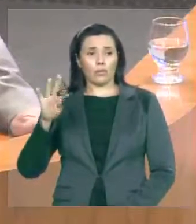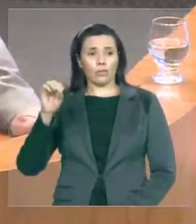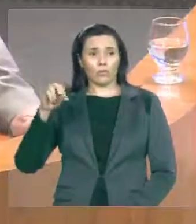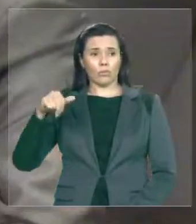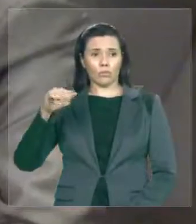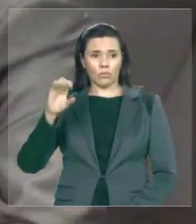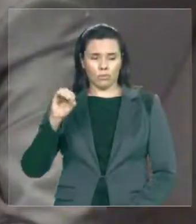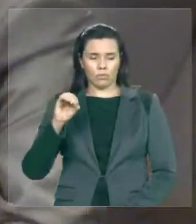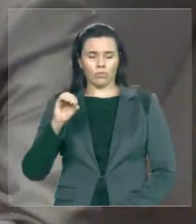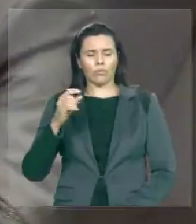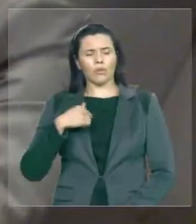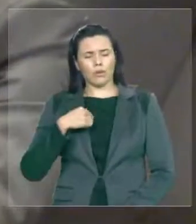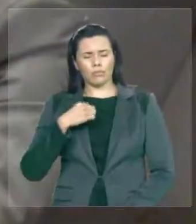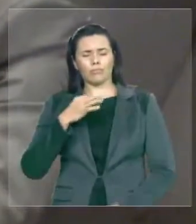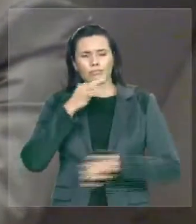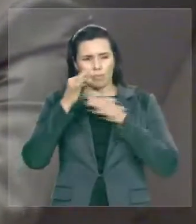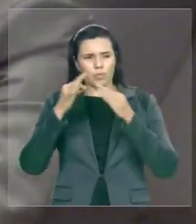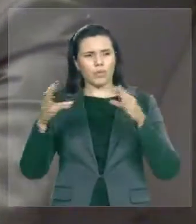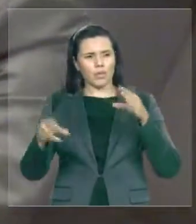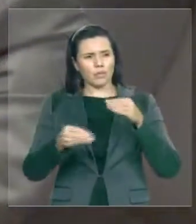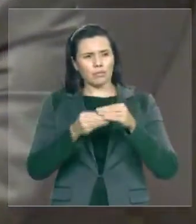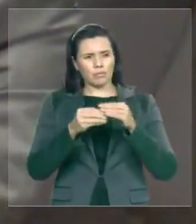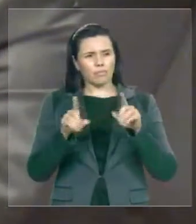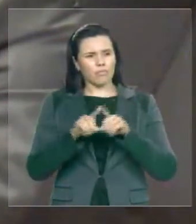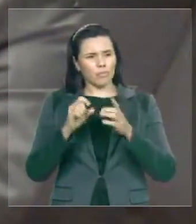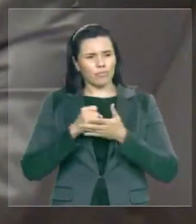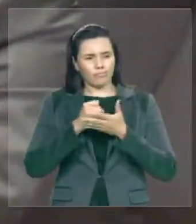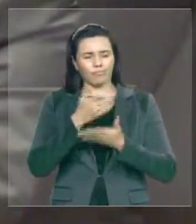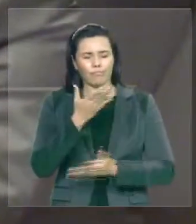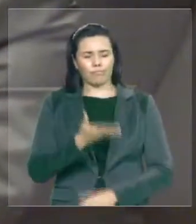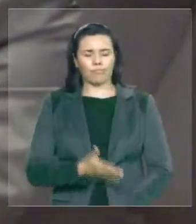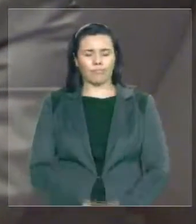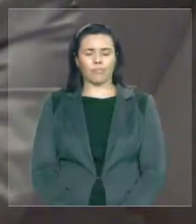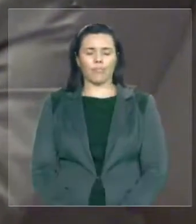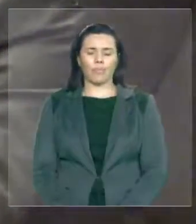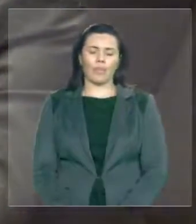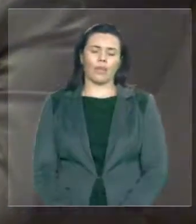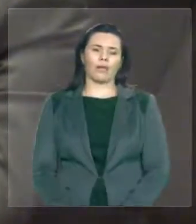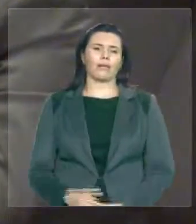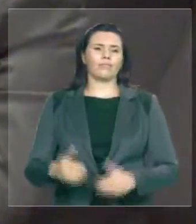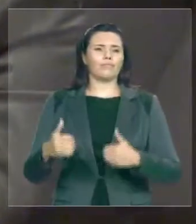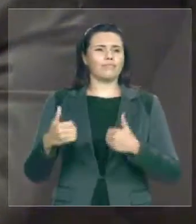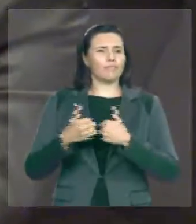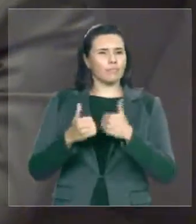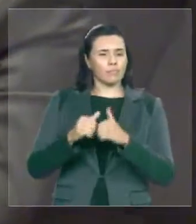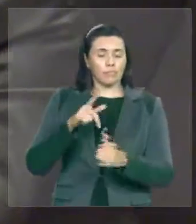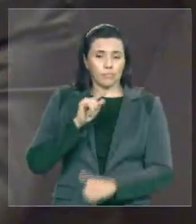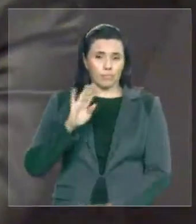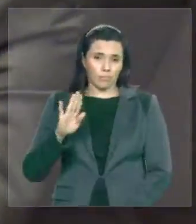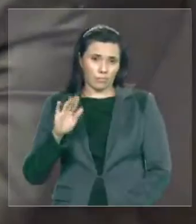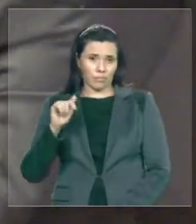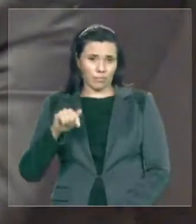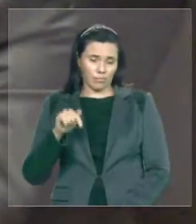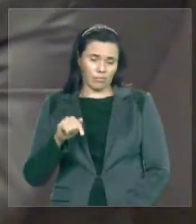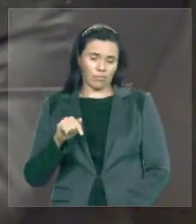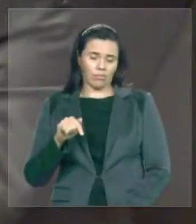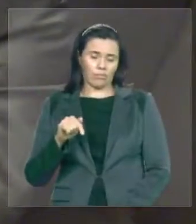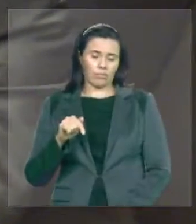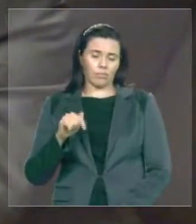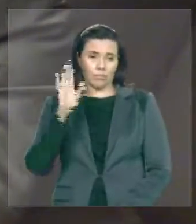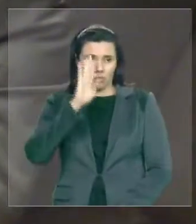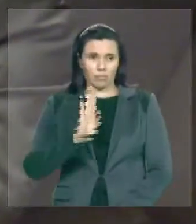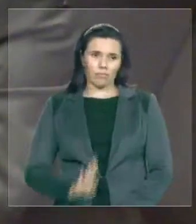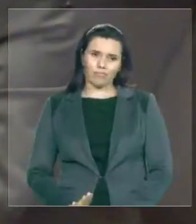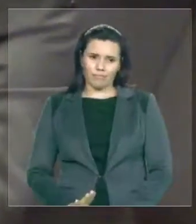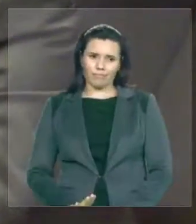para contribuir. O transporte público no Brasil é, sem dúvida nenhuma, um grande desafio para qualquer gestor, especialmente